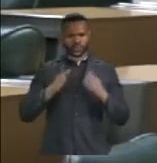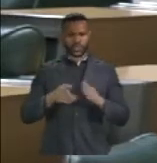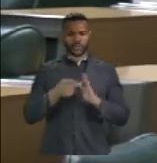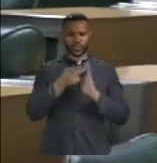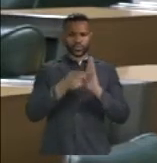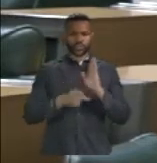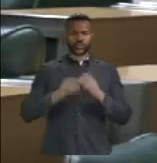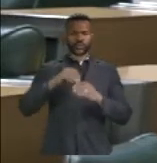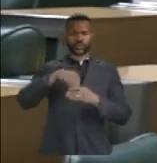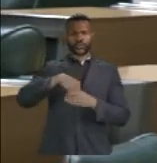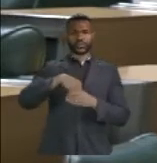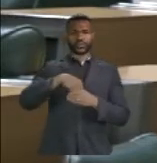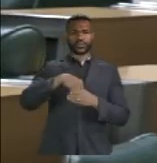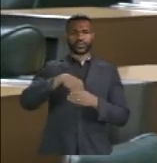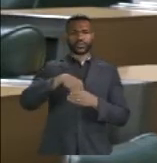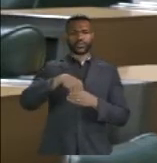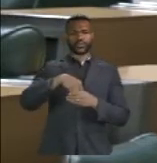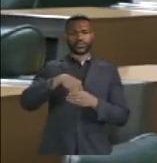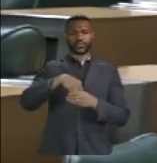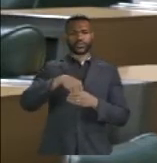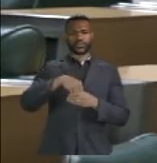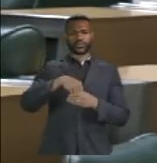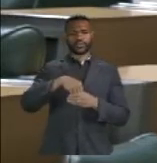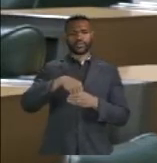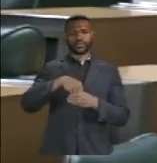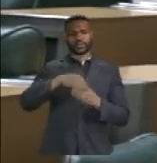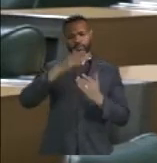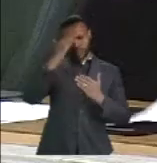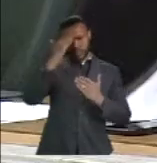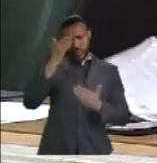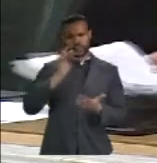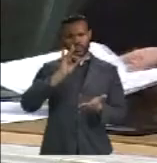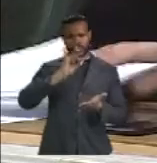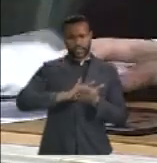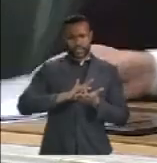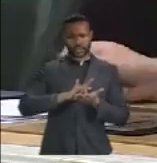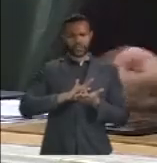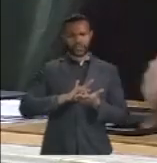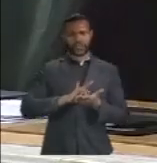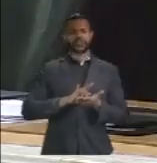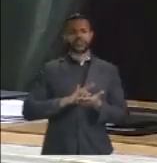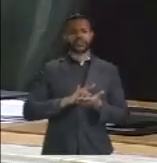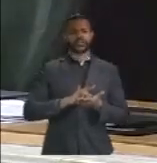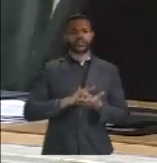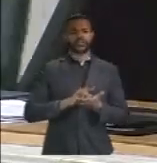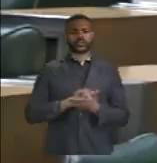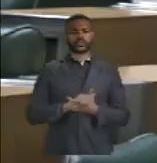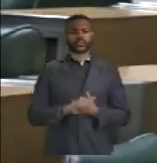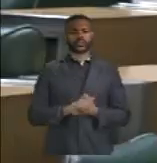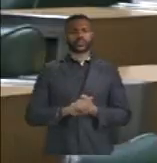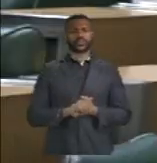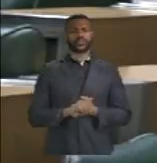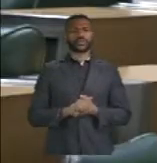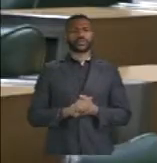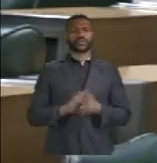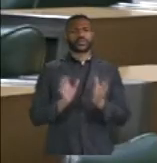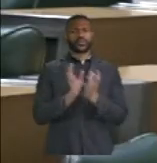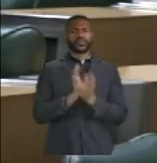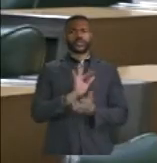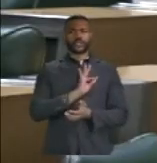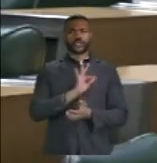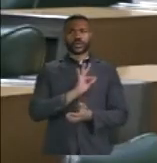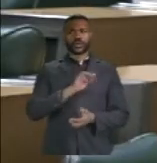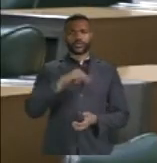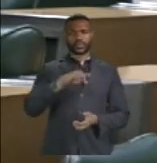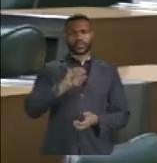projeto para votação tá peitou muito obrigado de verdade cauê devendo essa e os policiais militares